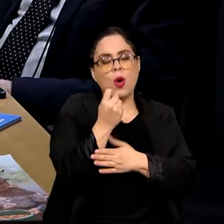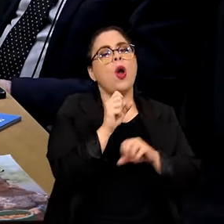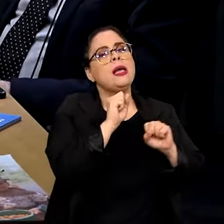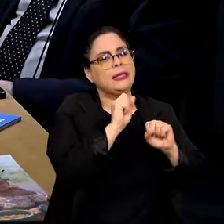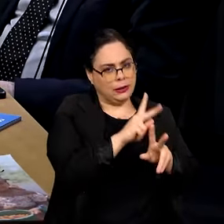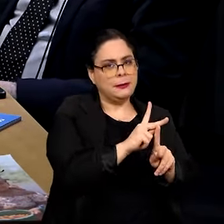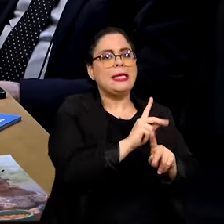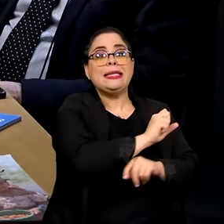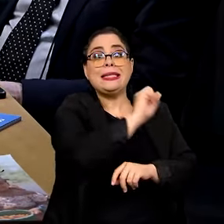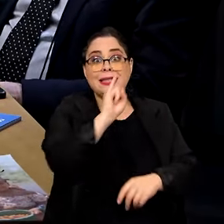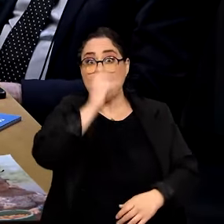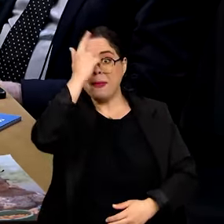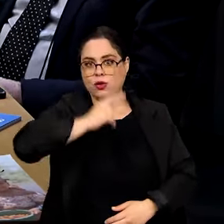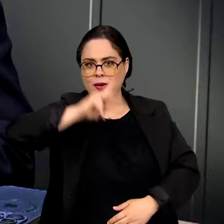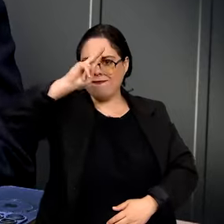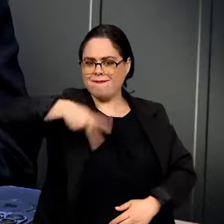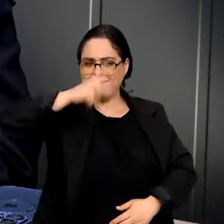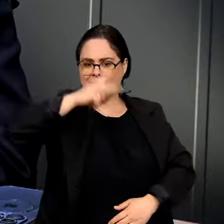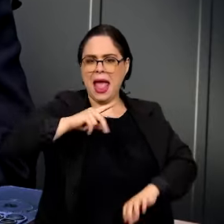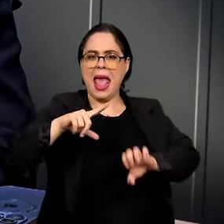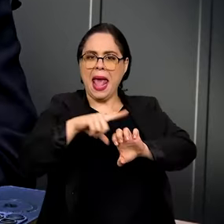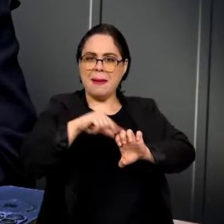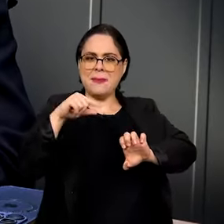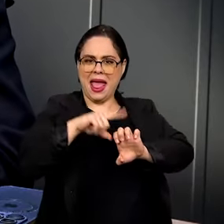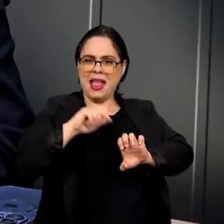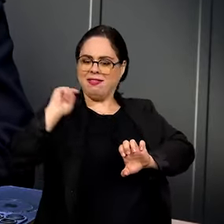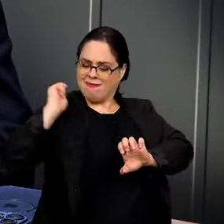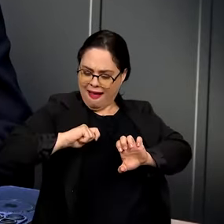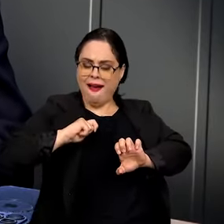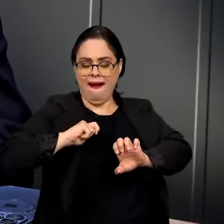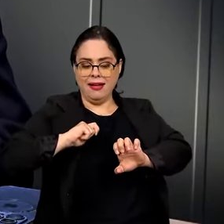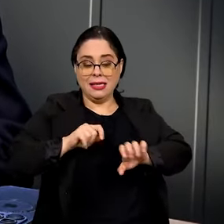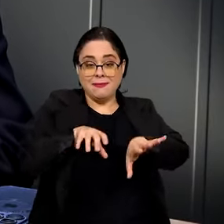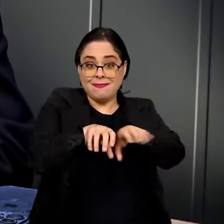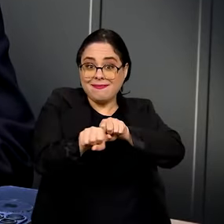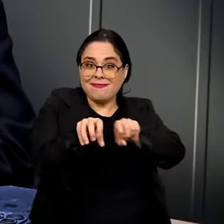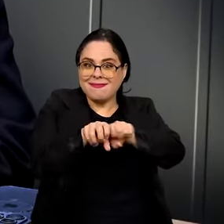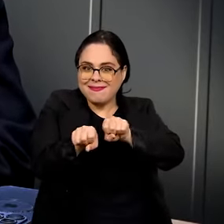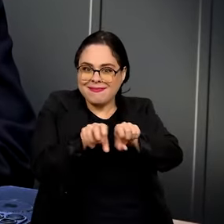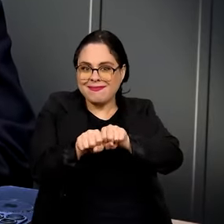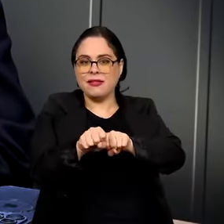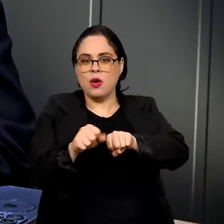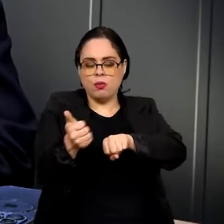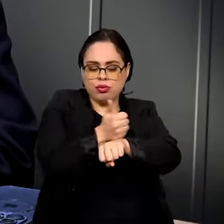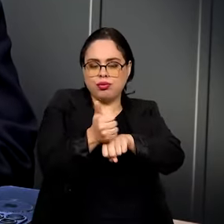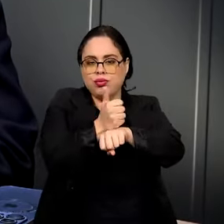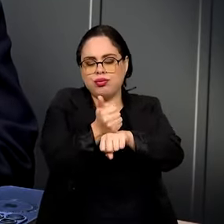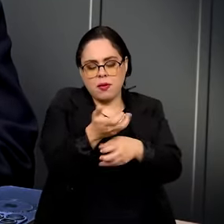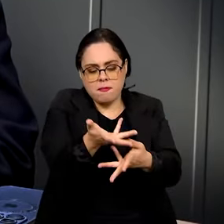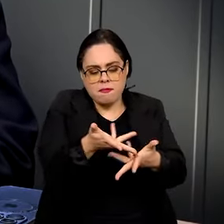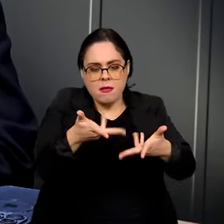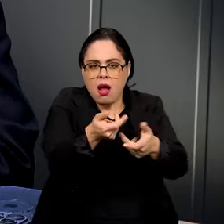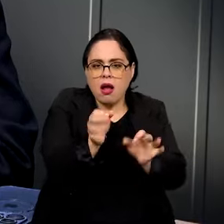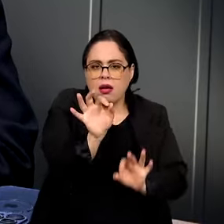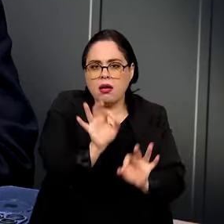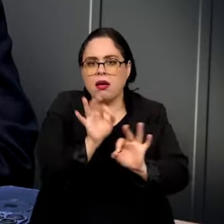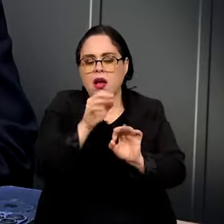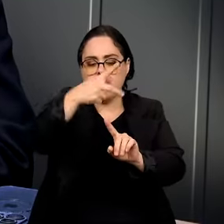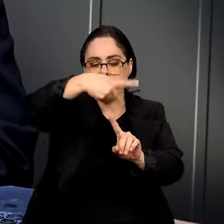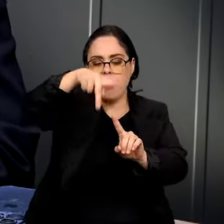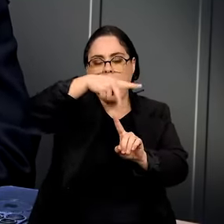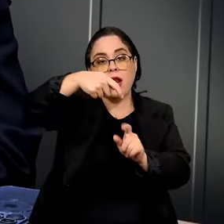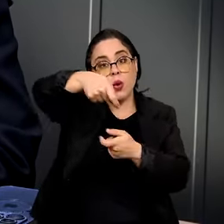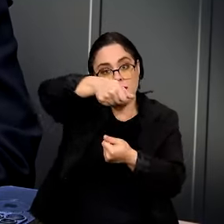para as pessoas do cadastr e se a pessoa tem perfil para empreender essa pessoa vai ser capacitada